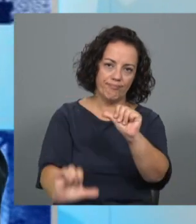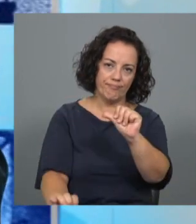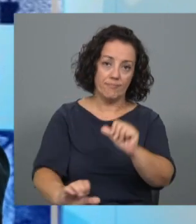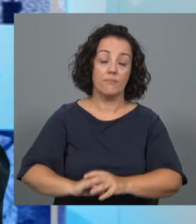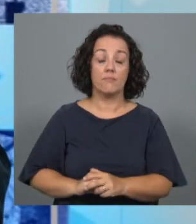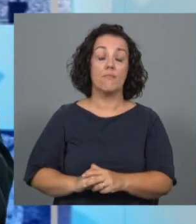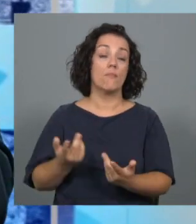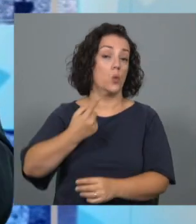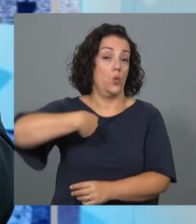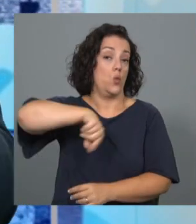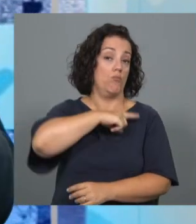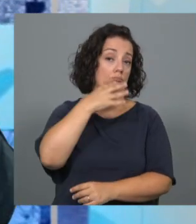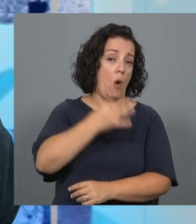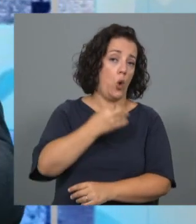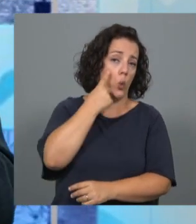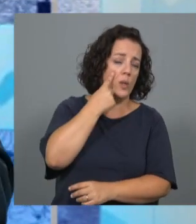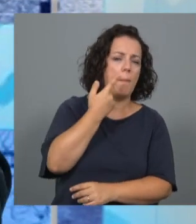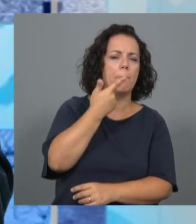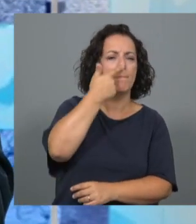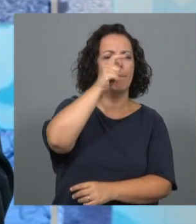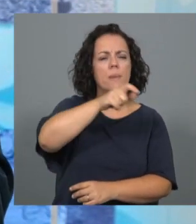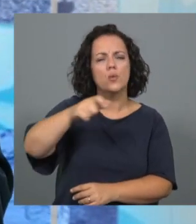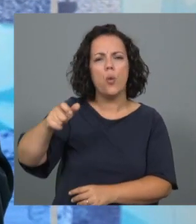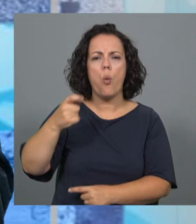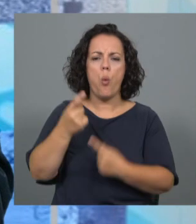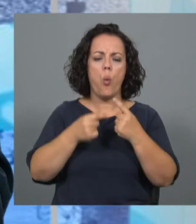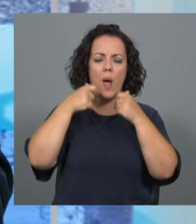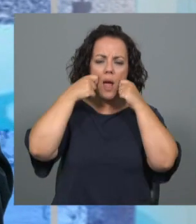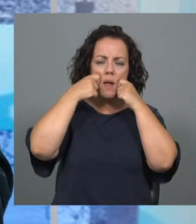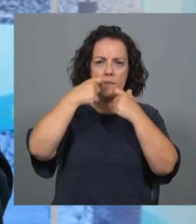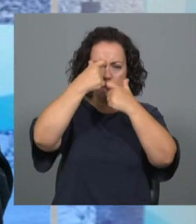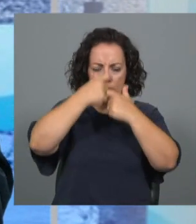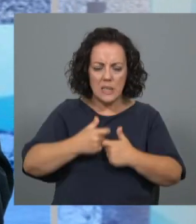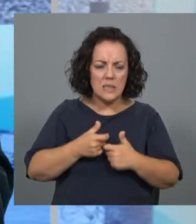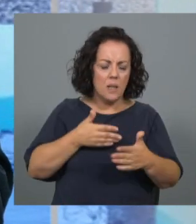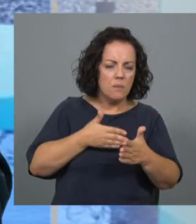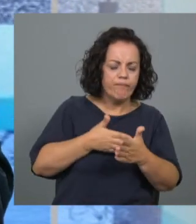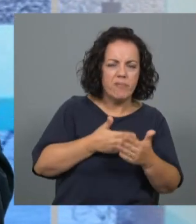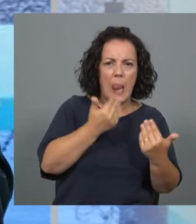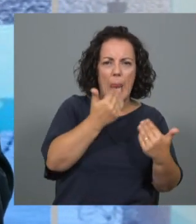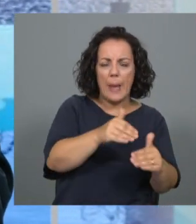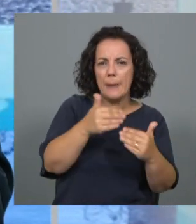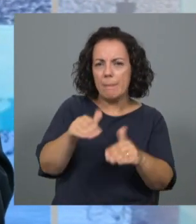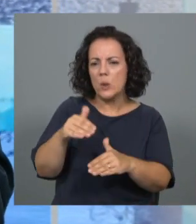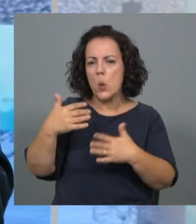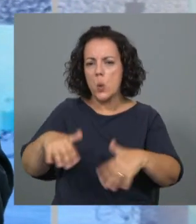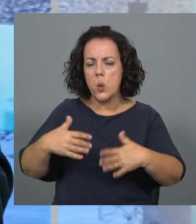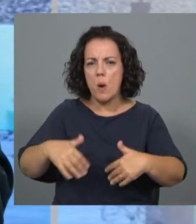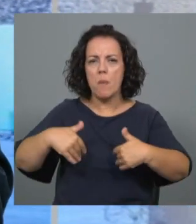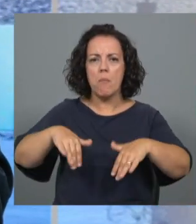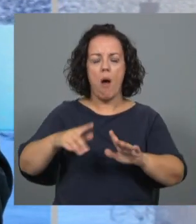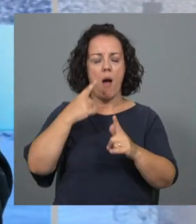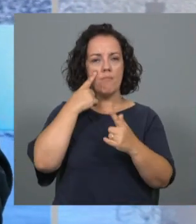que, mesmo fisicamente muito limitadas, que dão um testemunho incrível